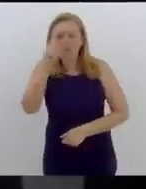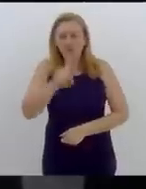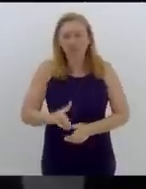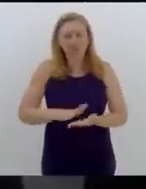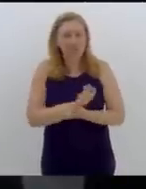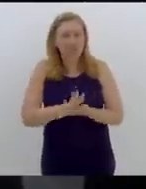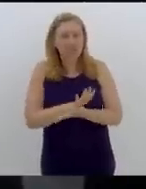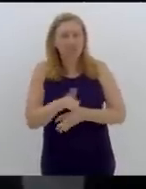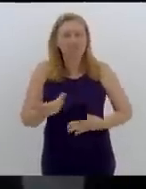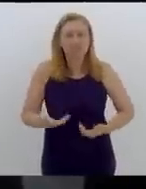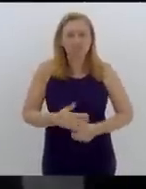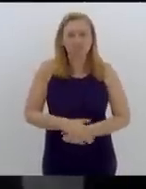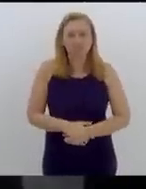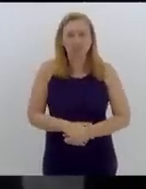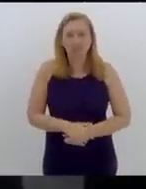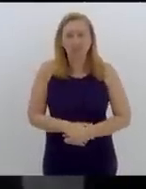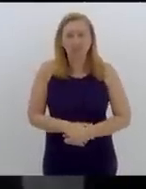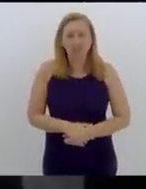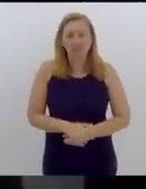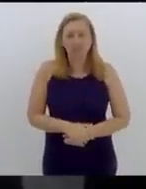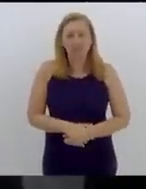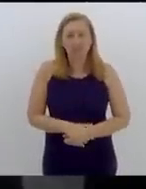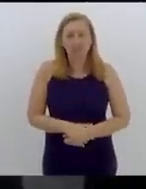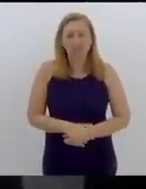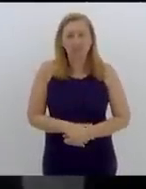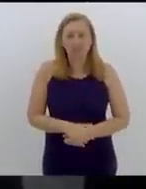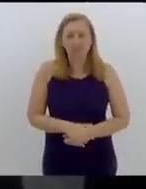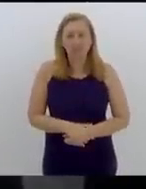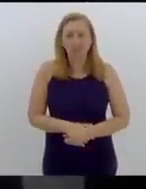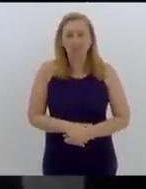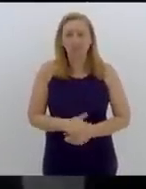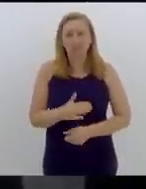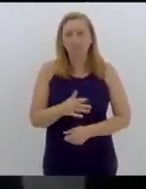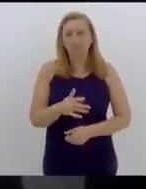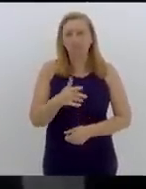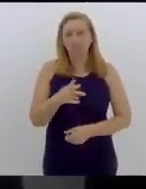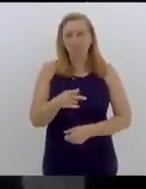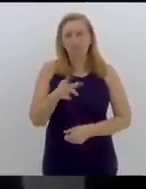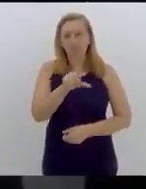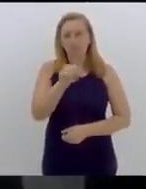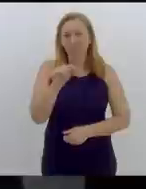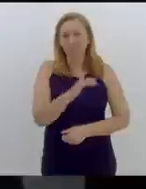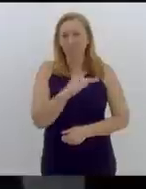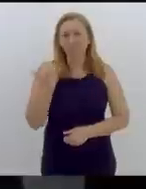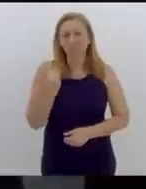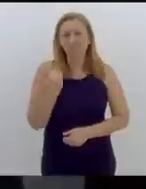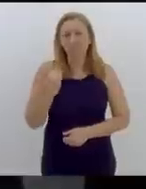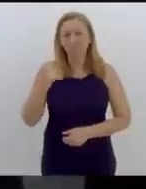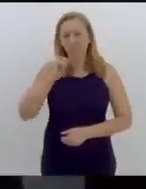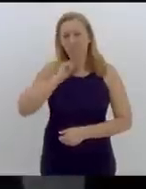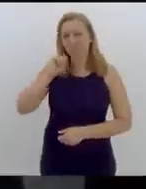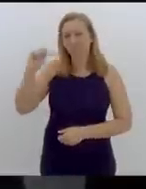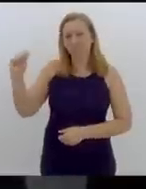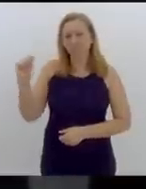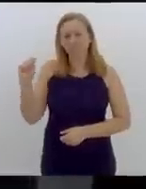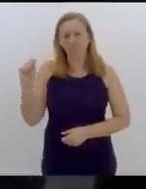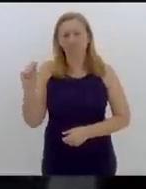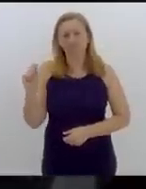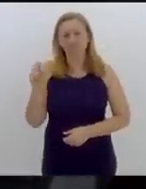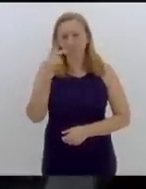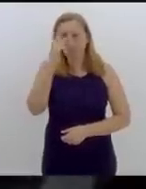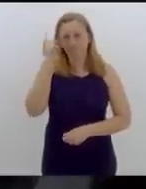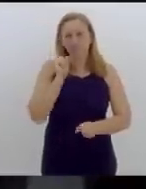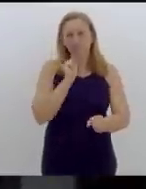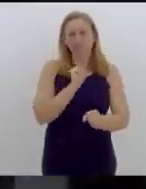nenhum eu tenho horário eu preferia morrer sacanagem a hora que dá vontade de me jogar numa numa cadeado quando eu